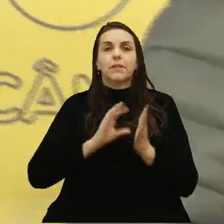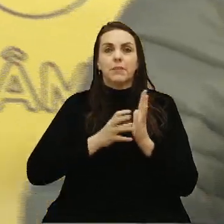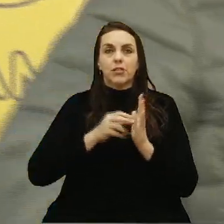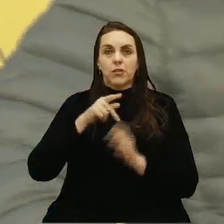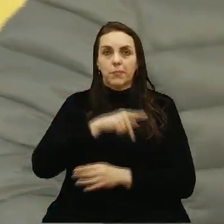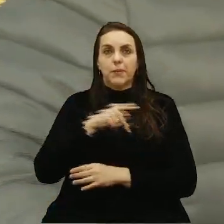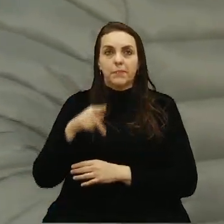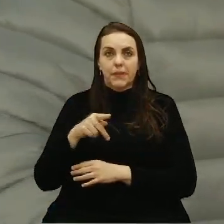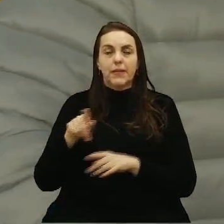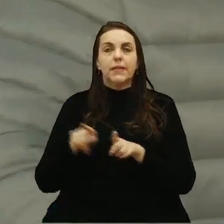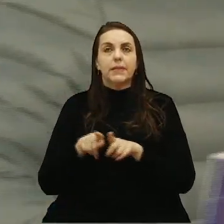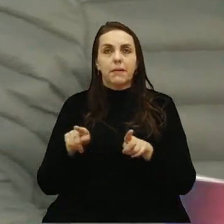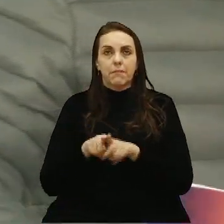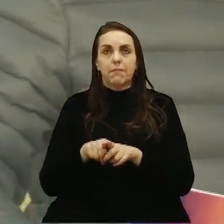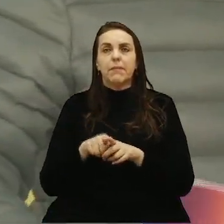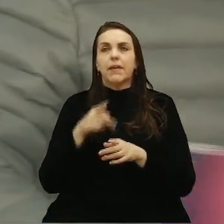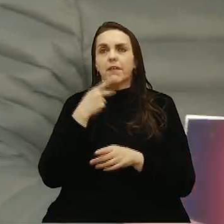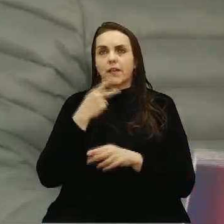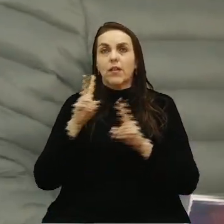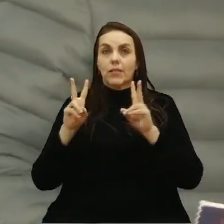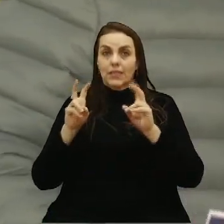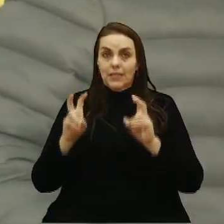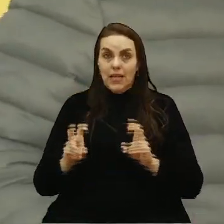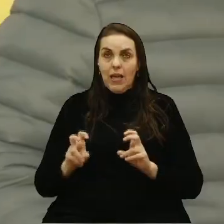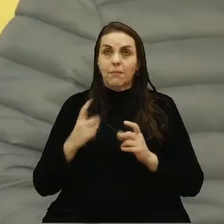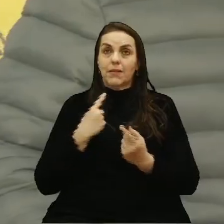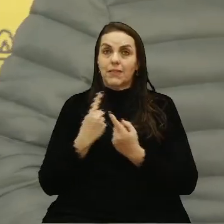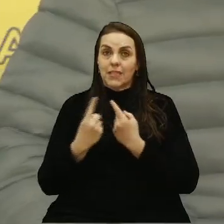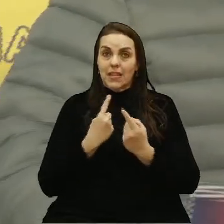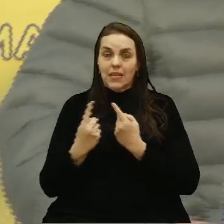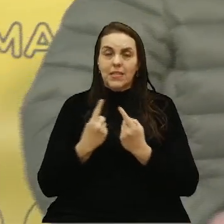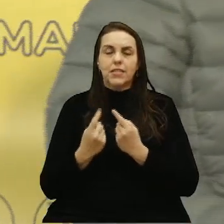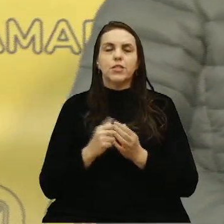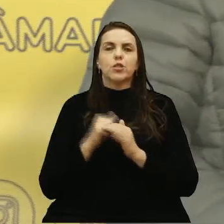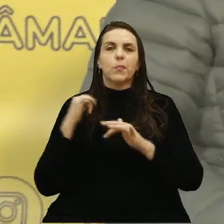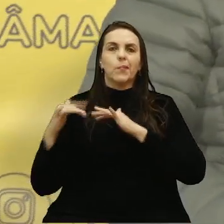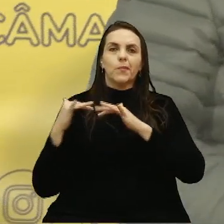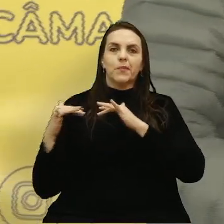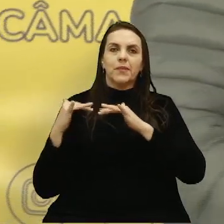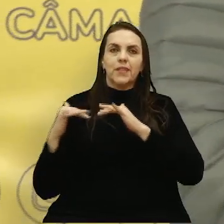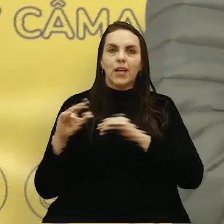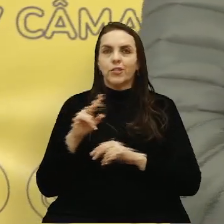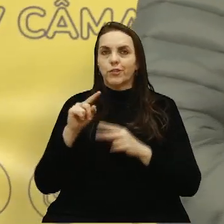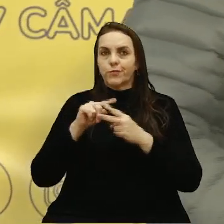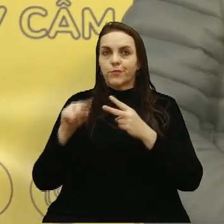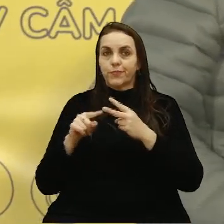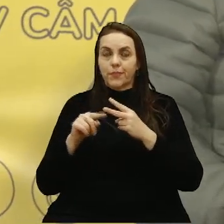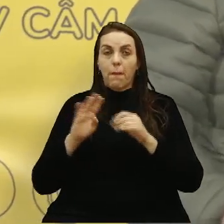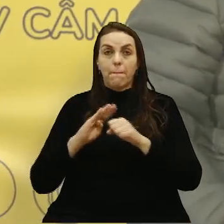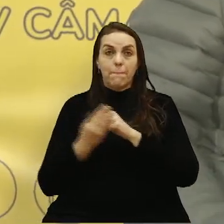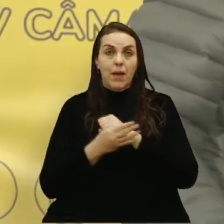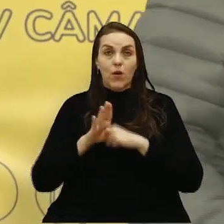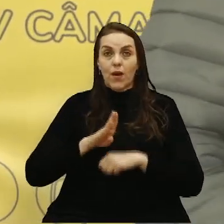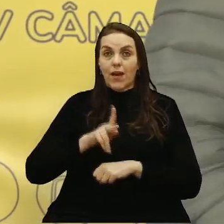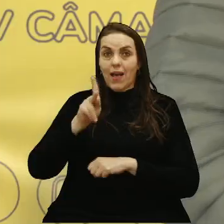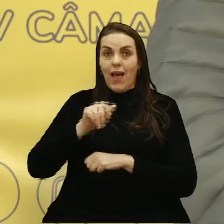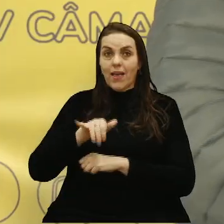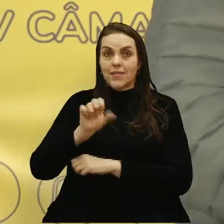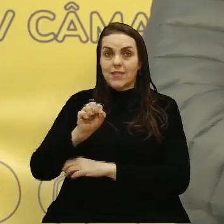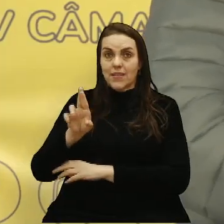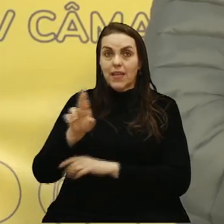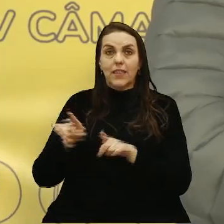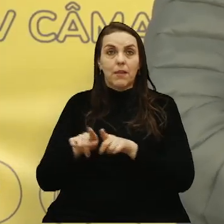Falando também hoje, abordando temas de trânsito, de mobilidade, 2 pontos no bairro Kaiser e também no bairro Desvio